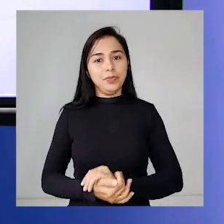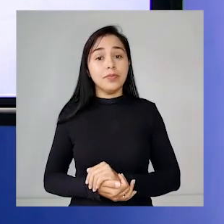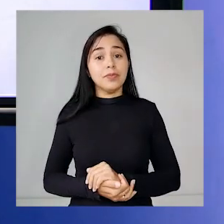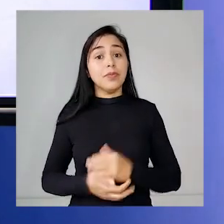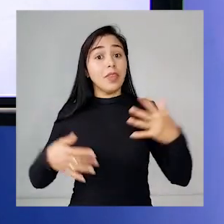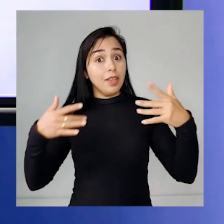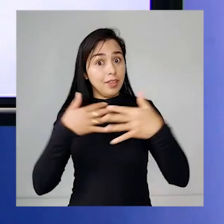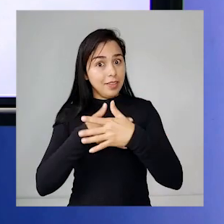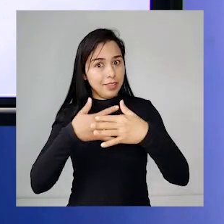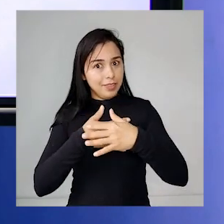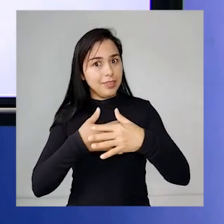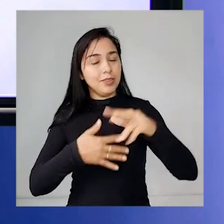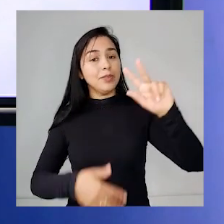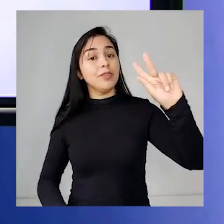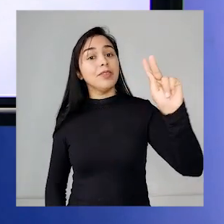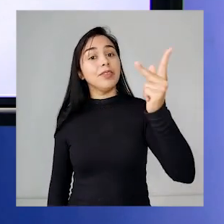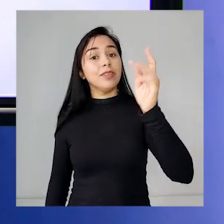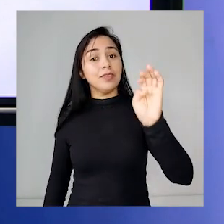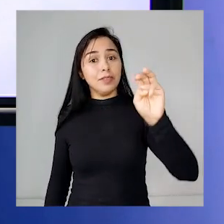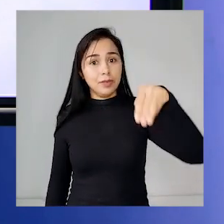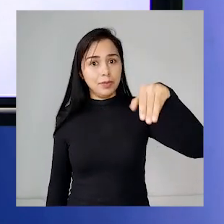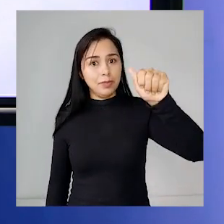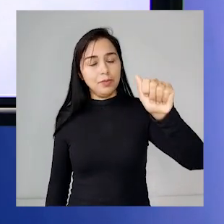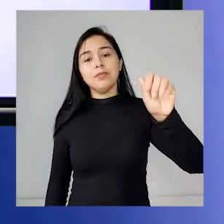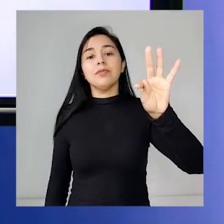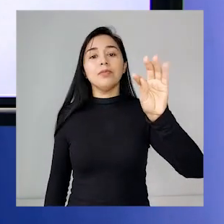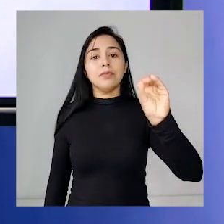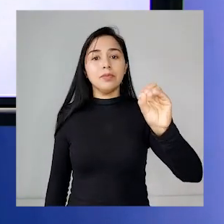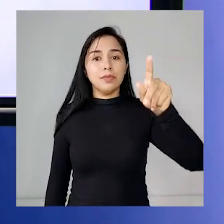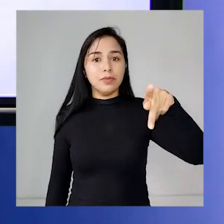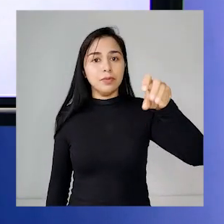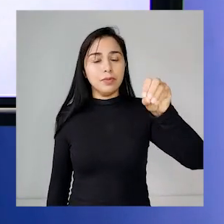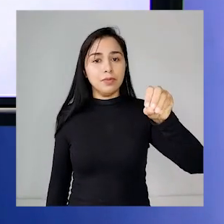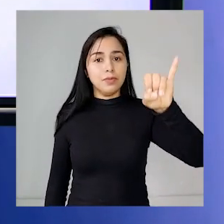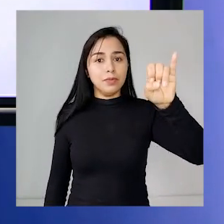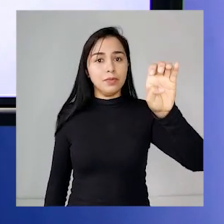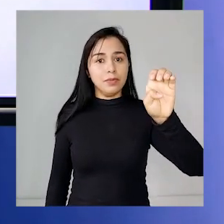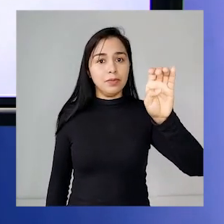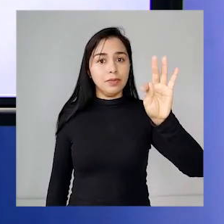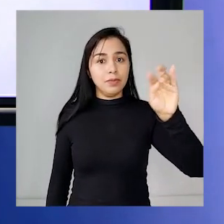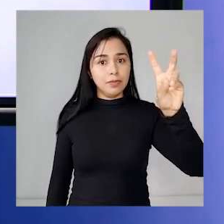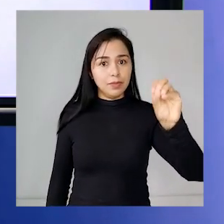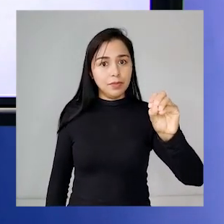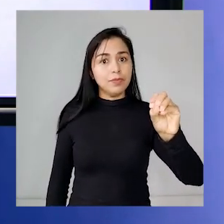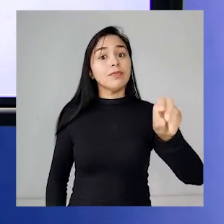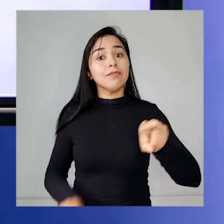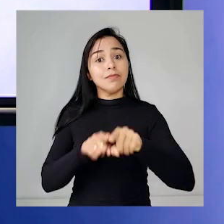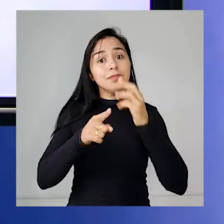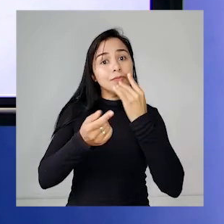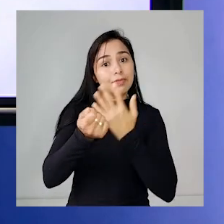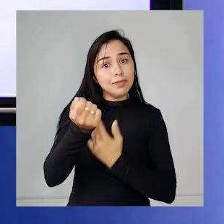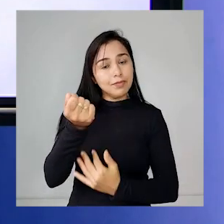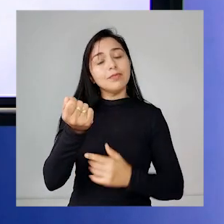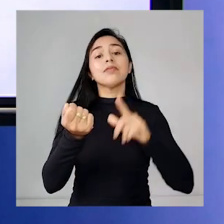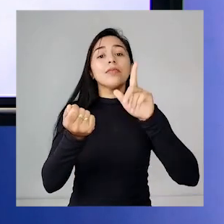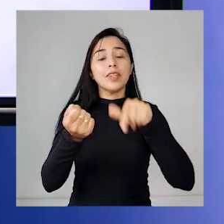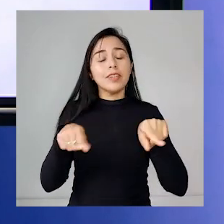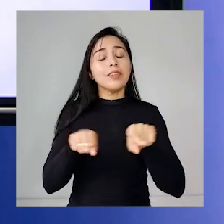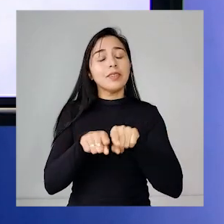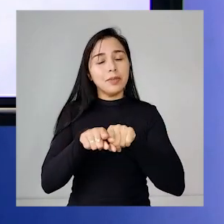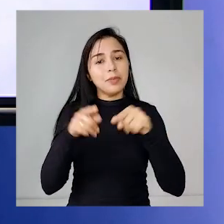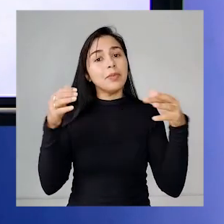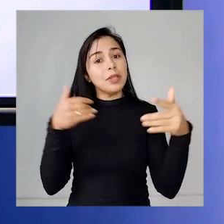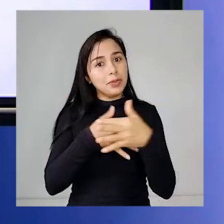Tecido hematopoético e sanguíneo. Também são tecidos conjuntivos que estão presentes,